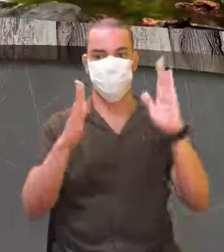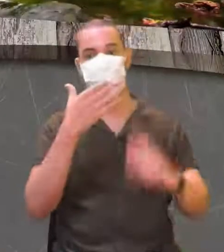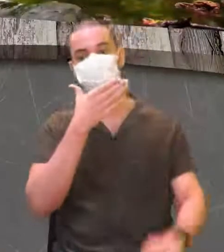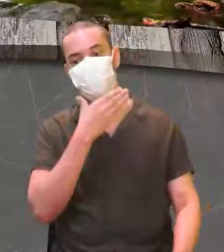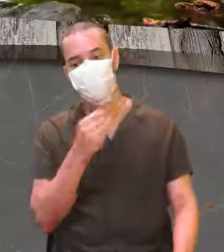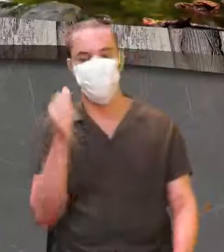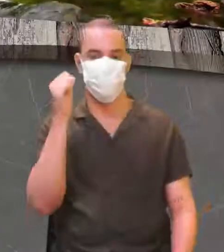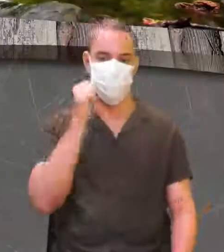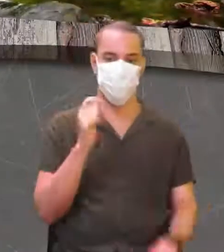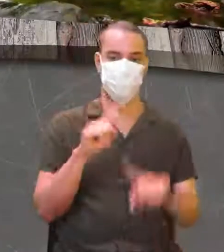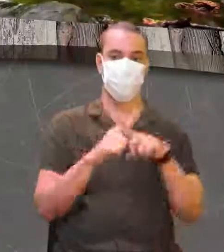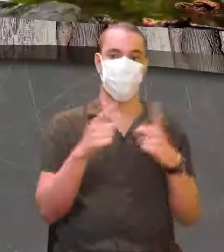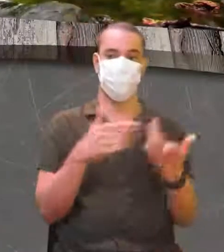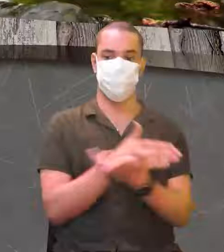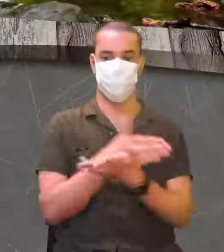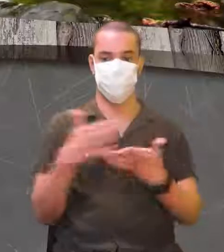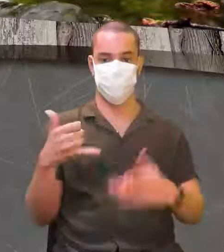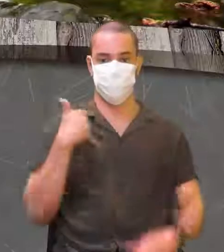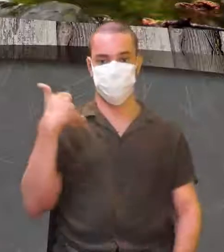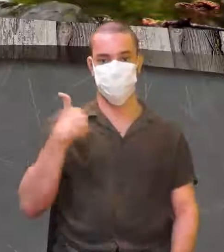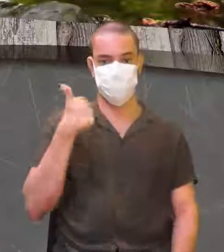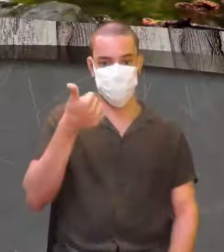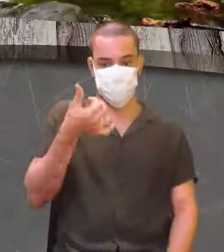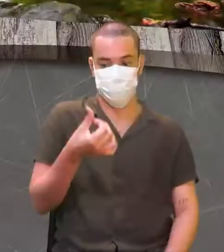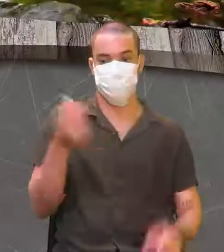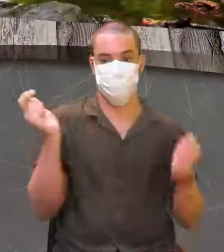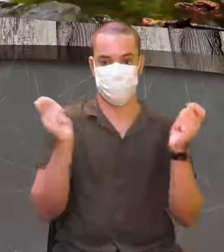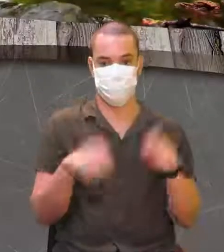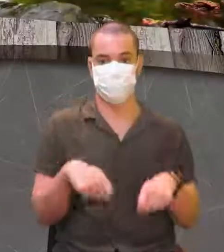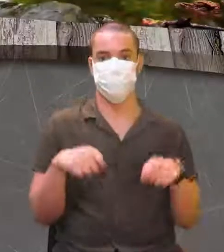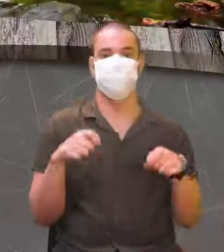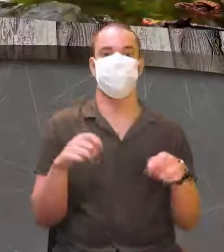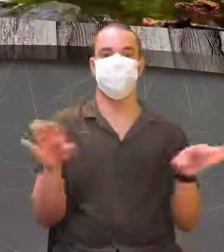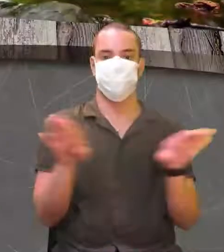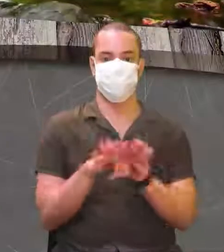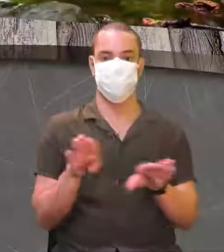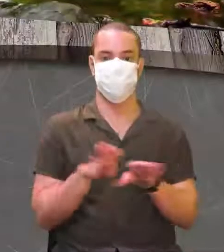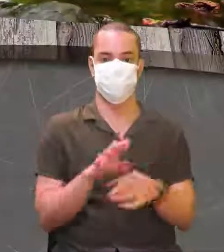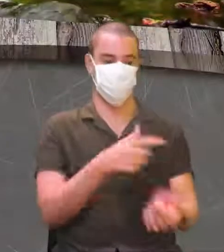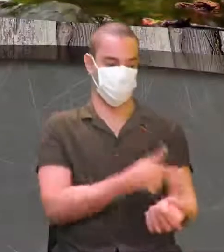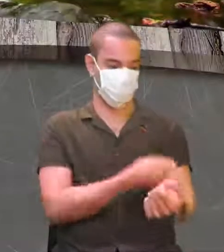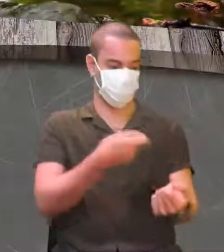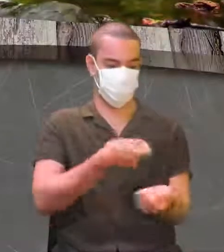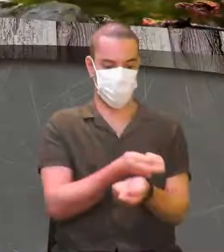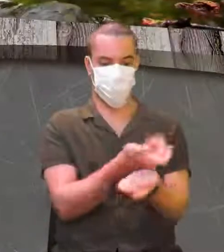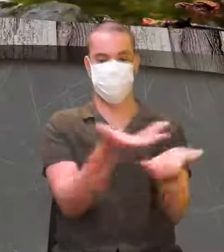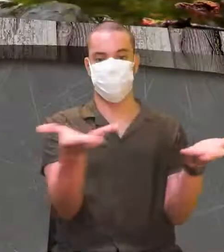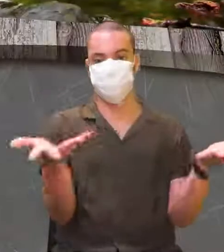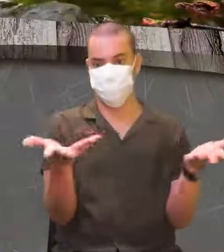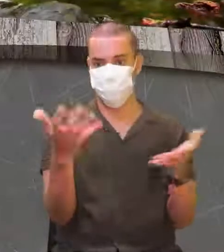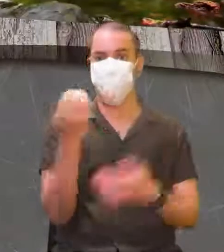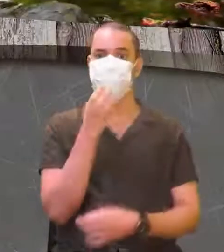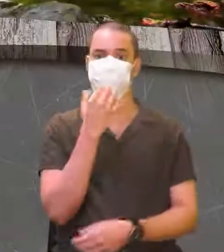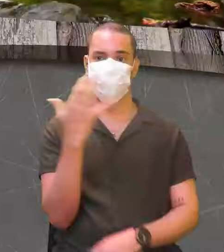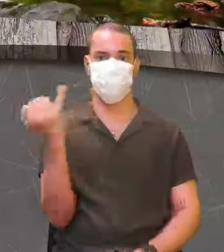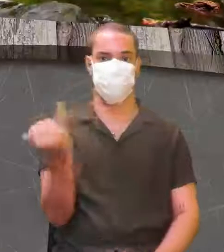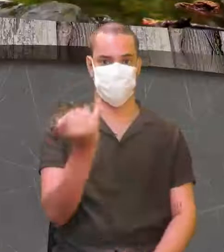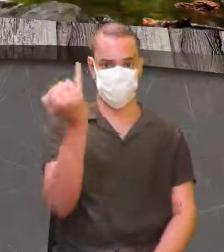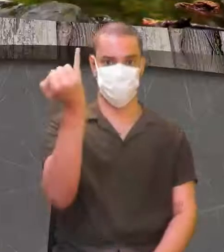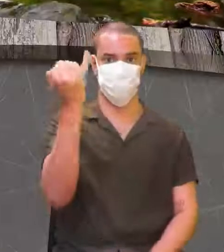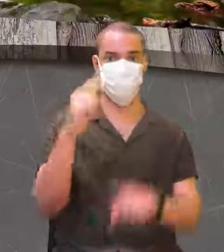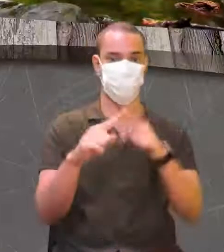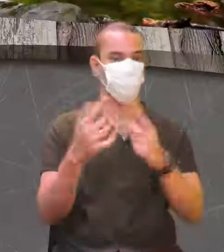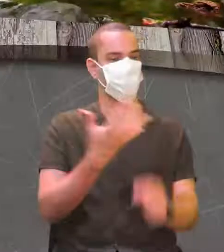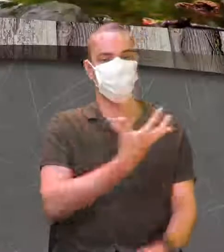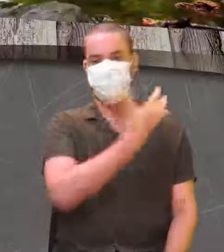quanto para a mulher, mas a partir dos 16 anos você já consegue fazer essa compartilhação tão boa, tão importante aí, mas